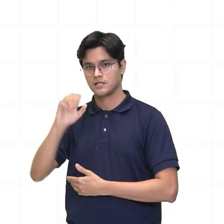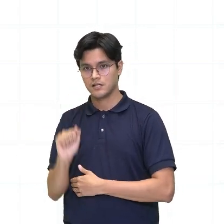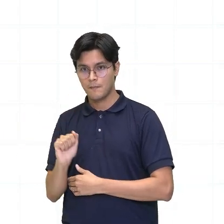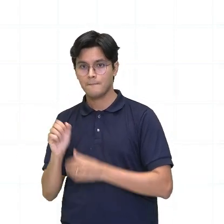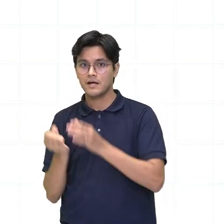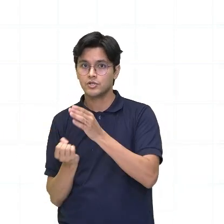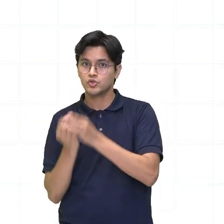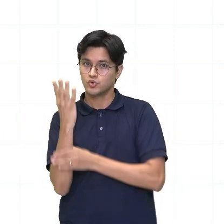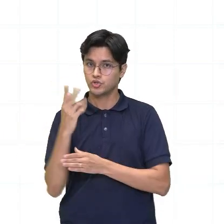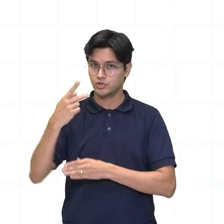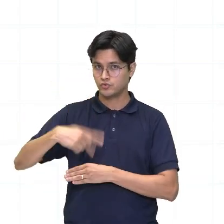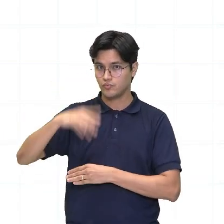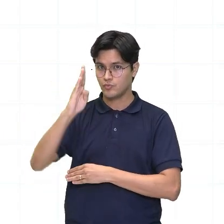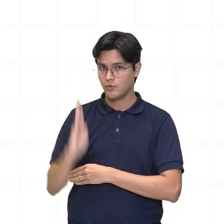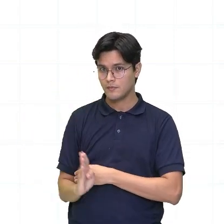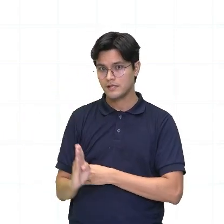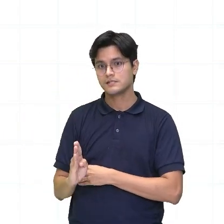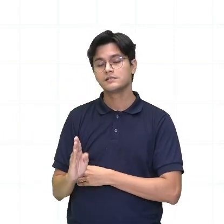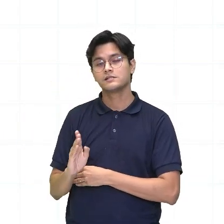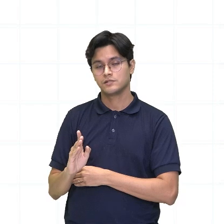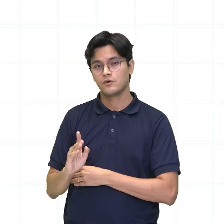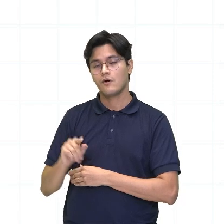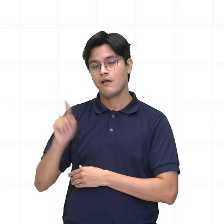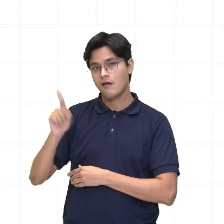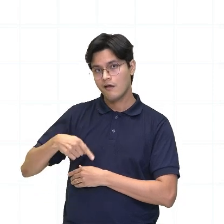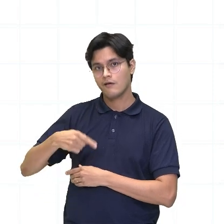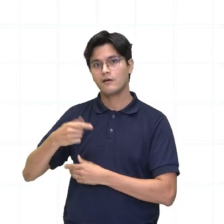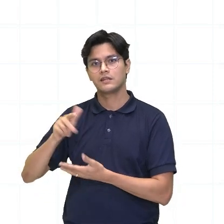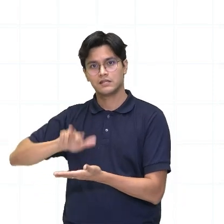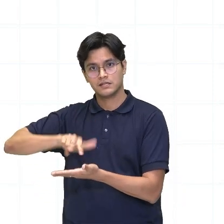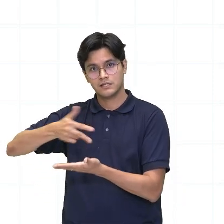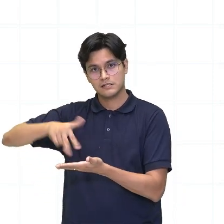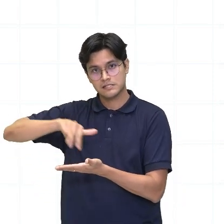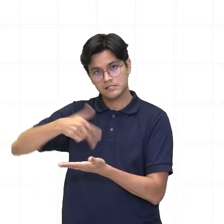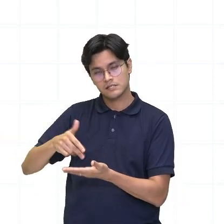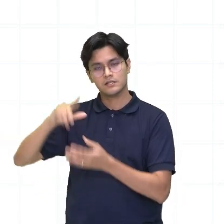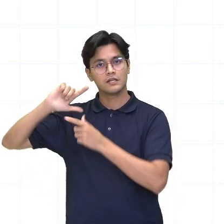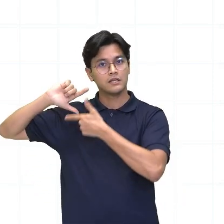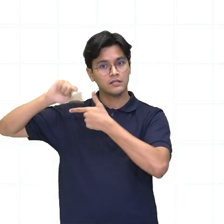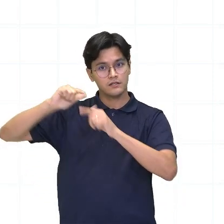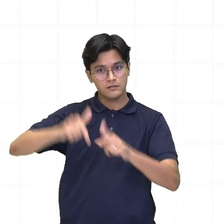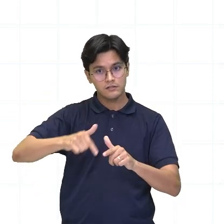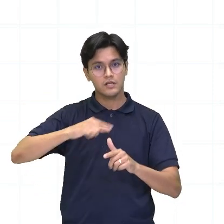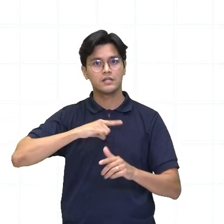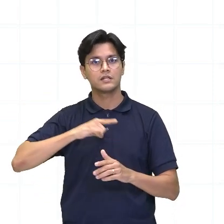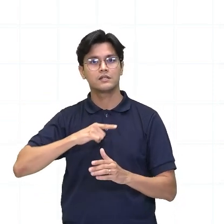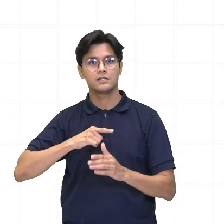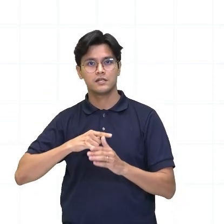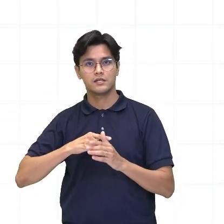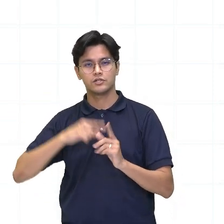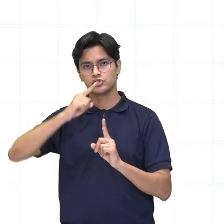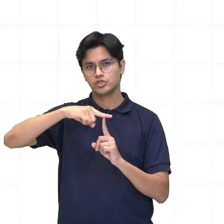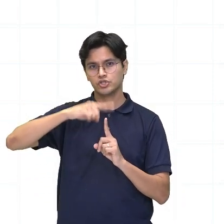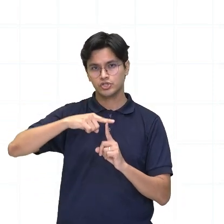do Brasil. O samba é uma dança tradicional, é um gênero musical que tem suas raízes nas comunidades